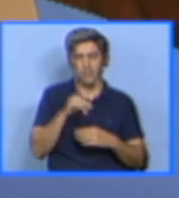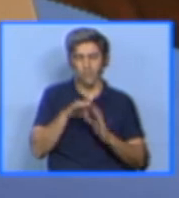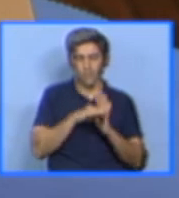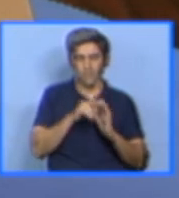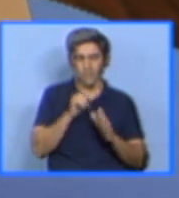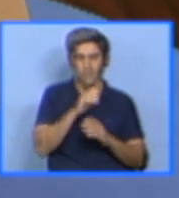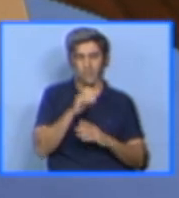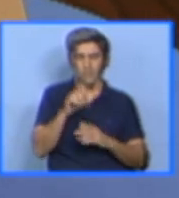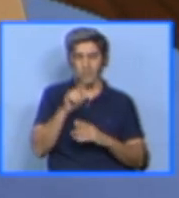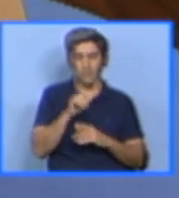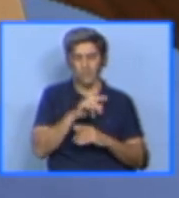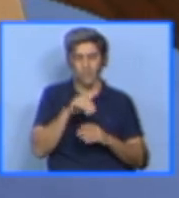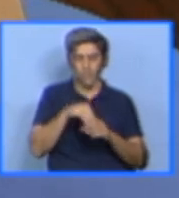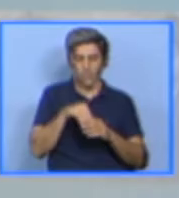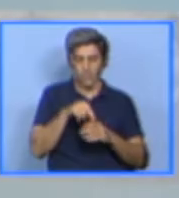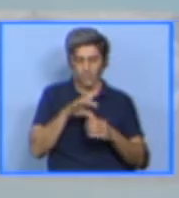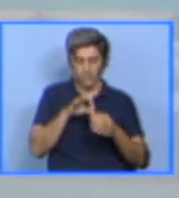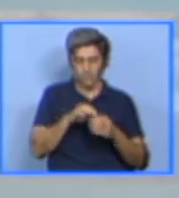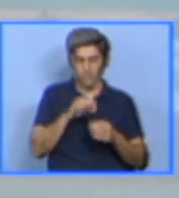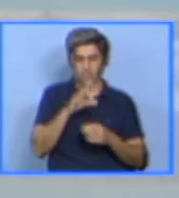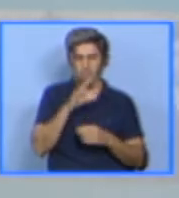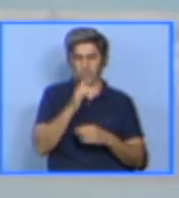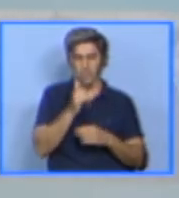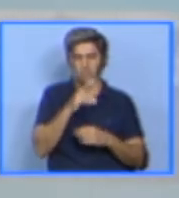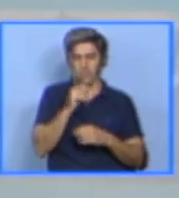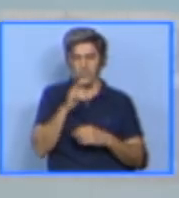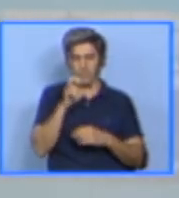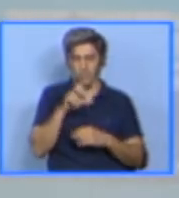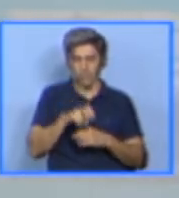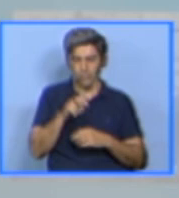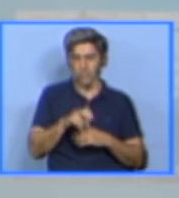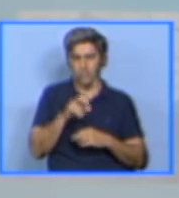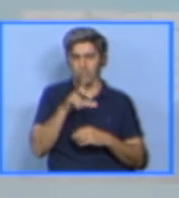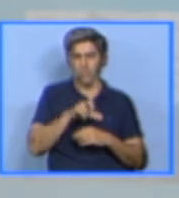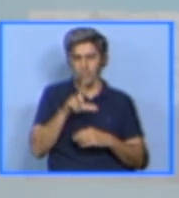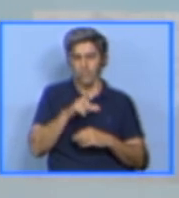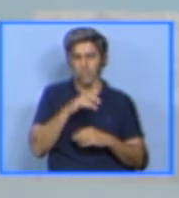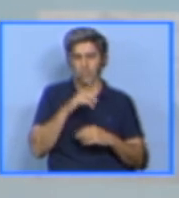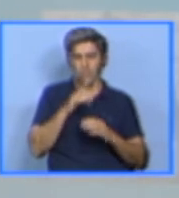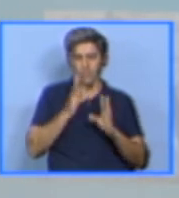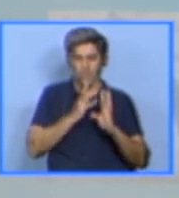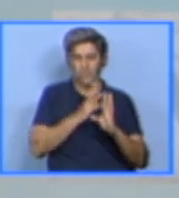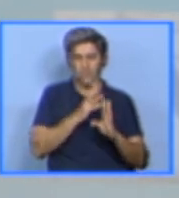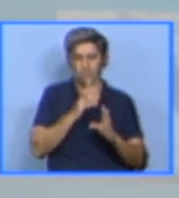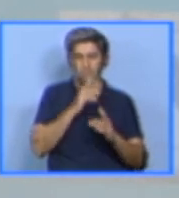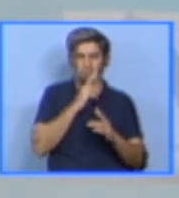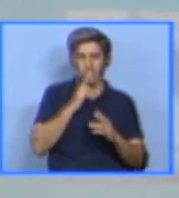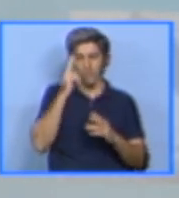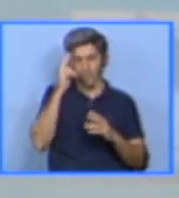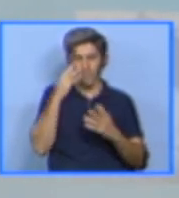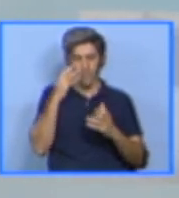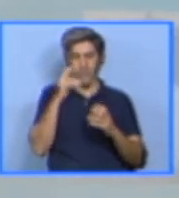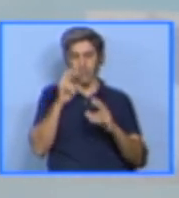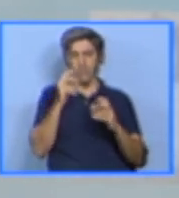neste contexto da peregrinação de 12 e 13 de julho, onde o tema e a ligação entre Fátima e Rússia é por demais